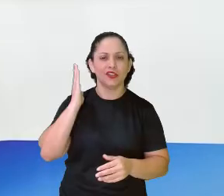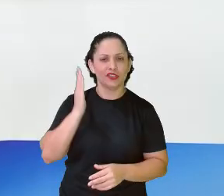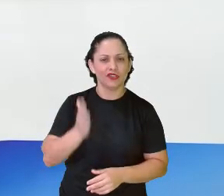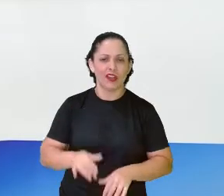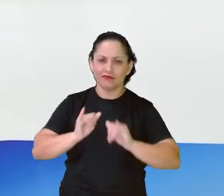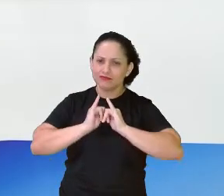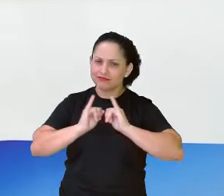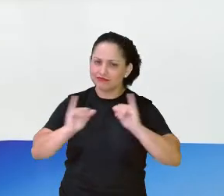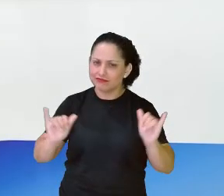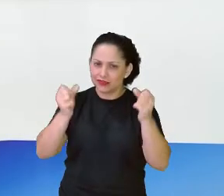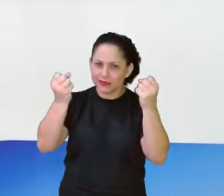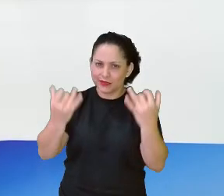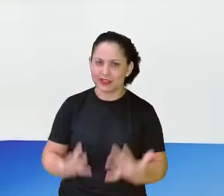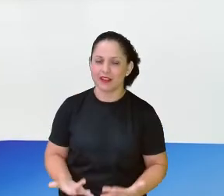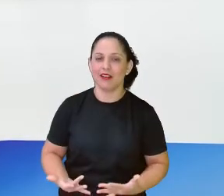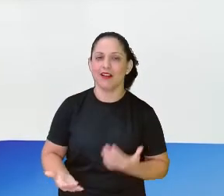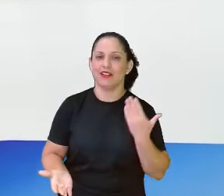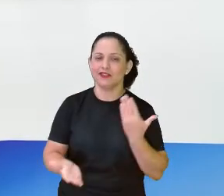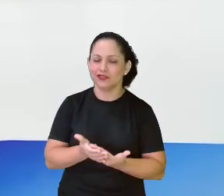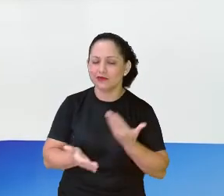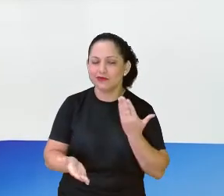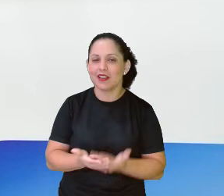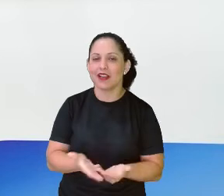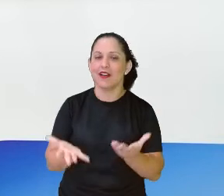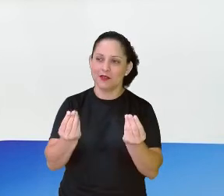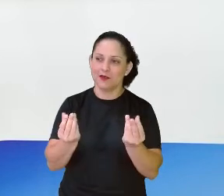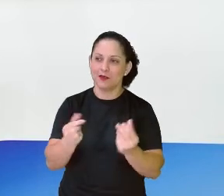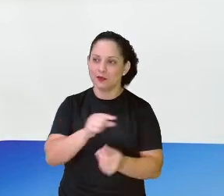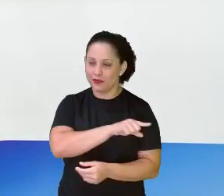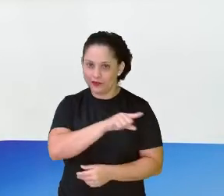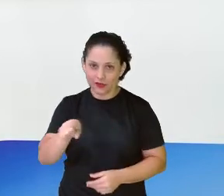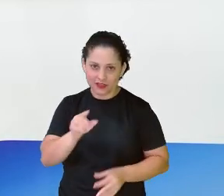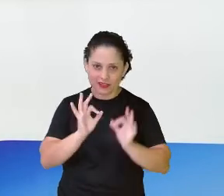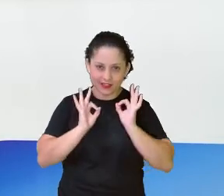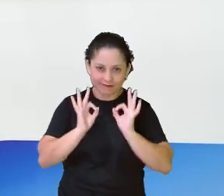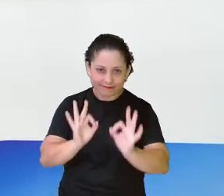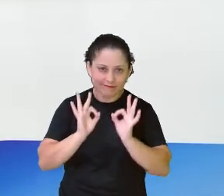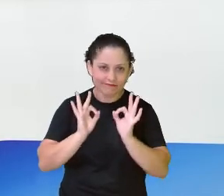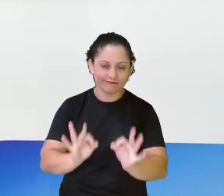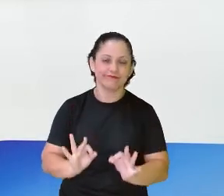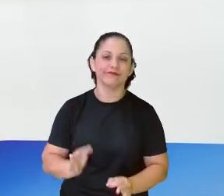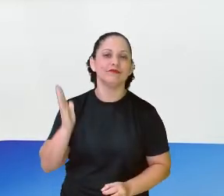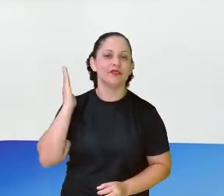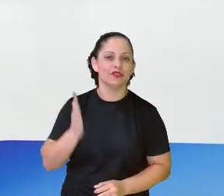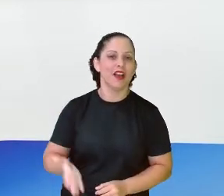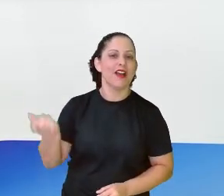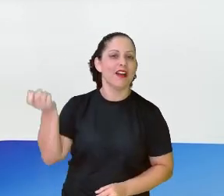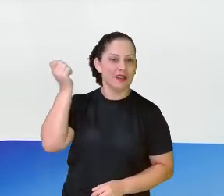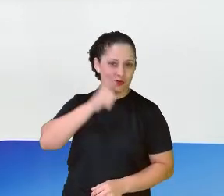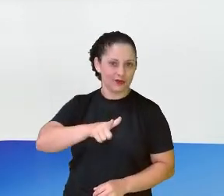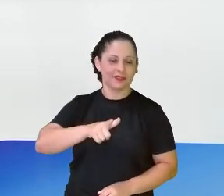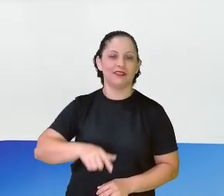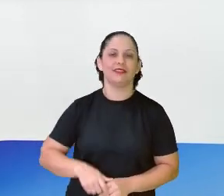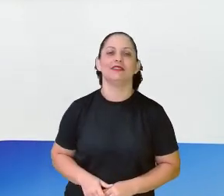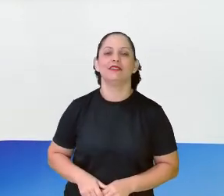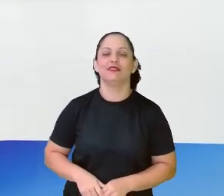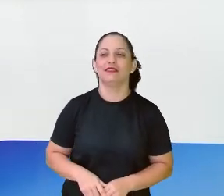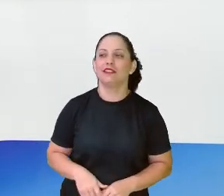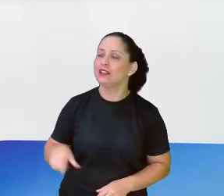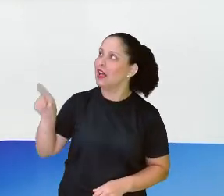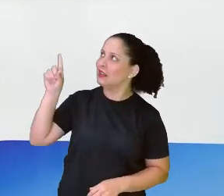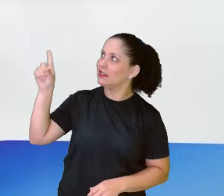direto, porque a gente já trabalhou demais, né? E eu sei que você já está craque nesse assunto. A parte